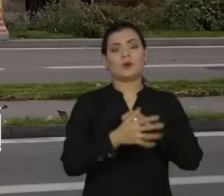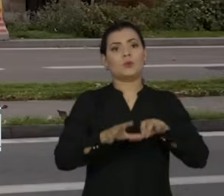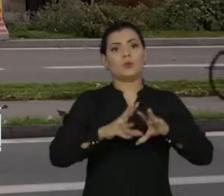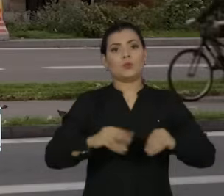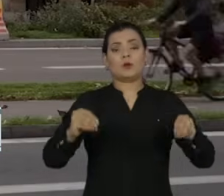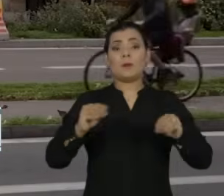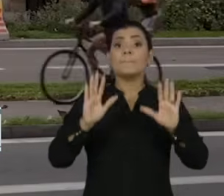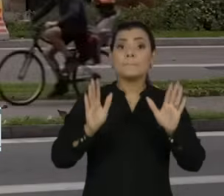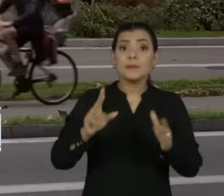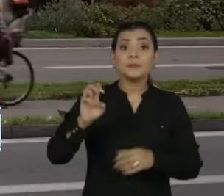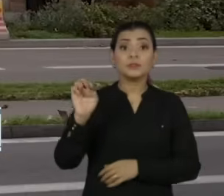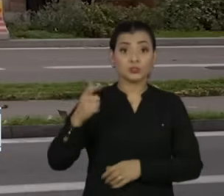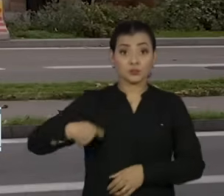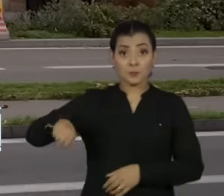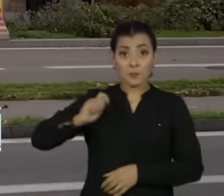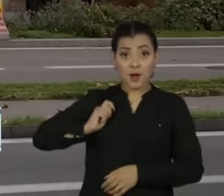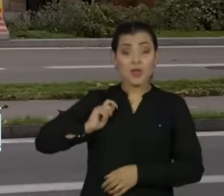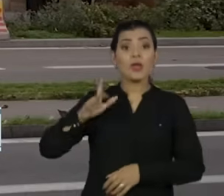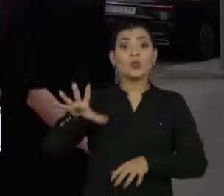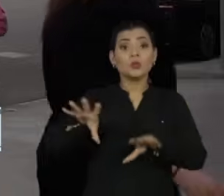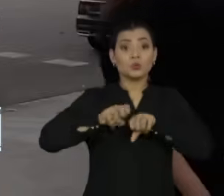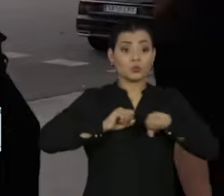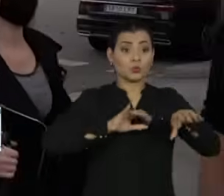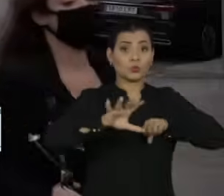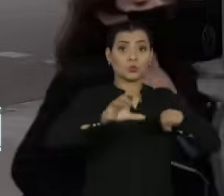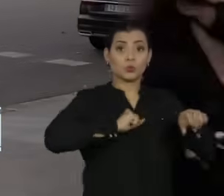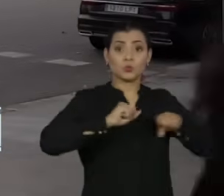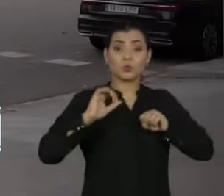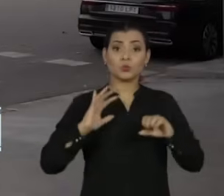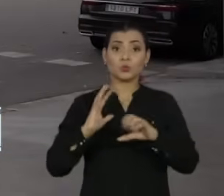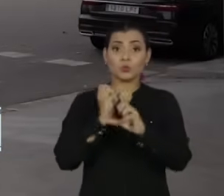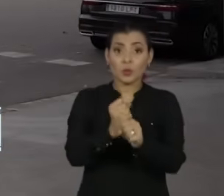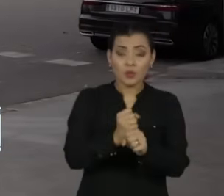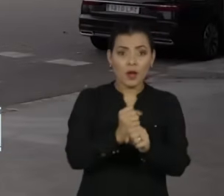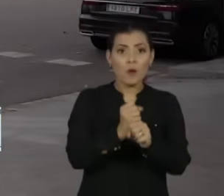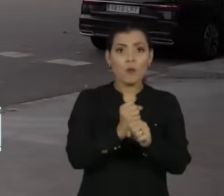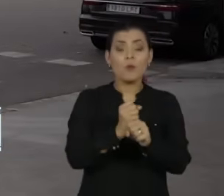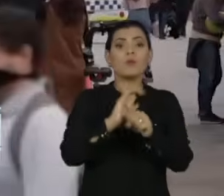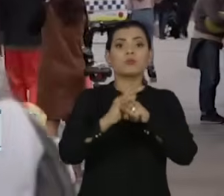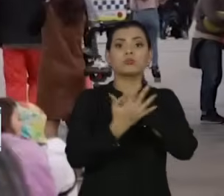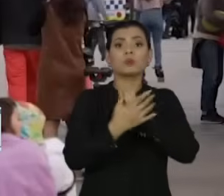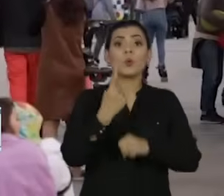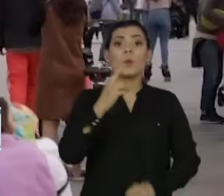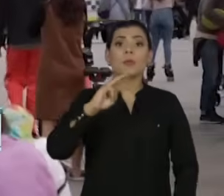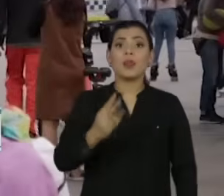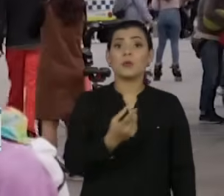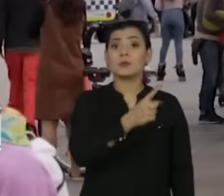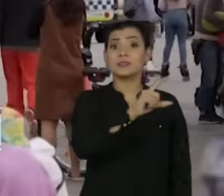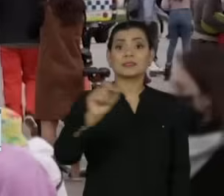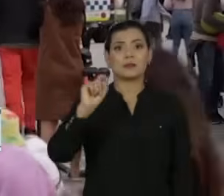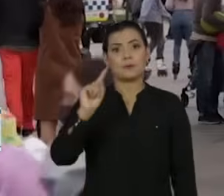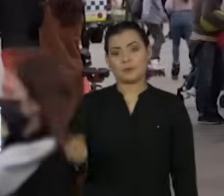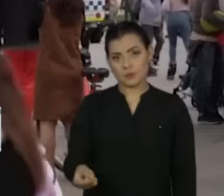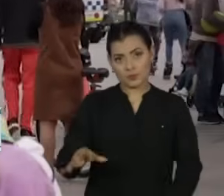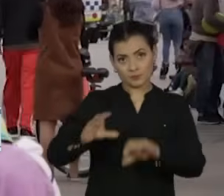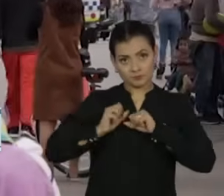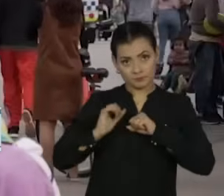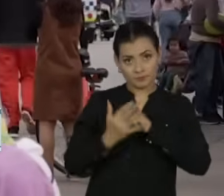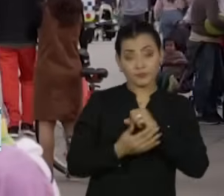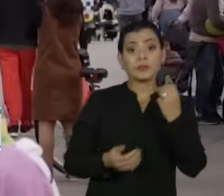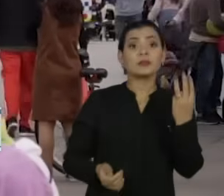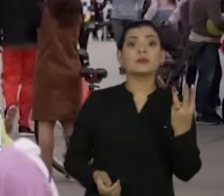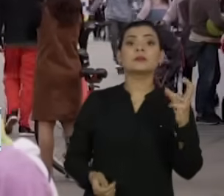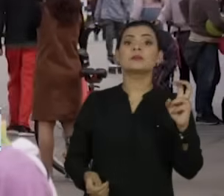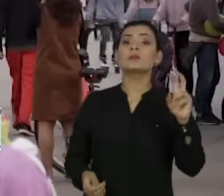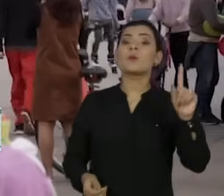Na Espanha, o total de infectados desde o início da pandemia chega a quase 1.100.000, com mais de